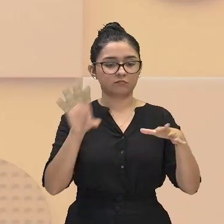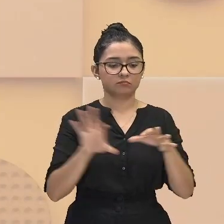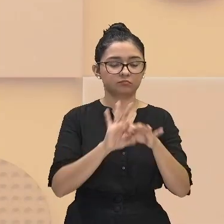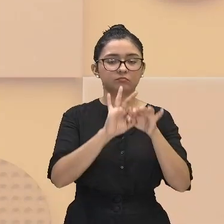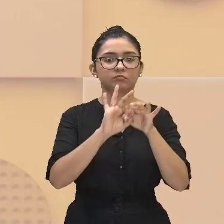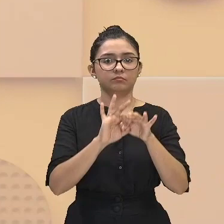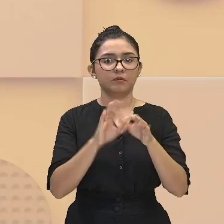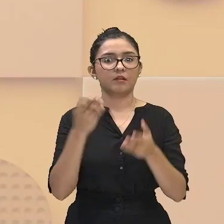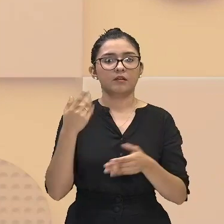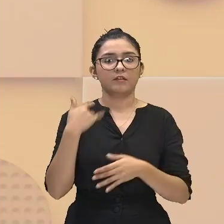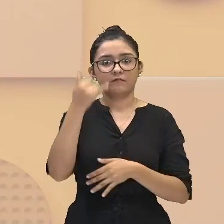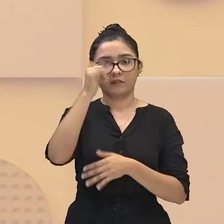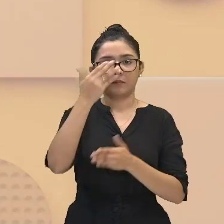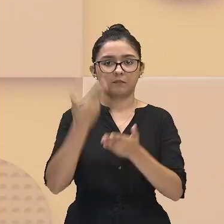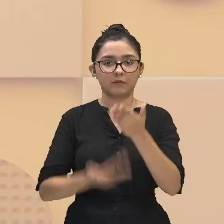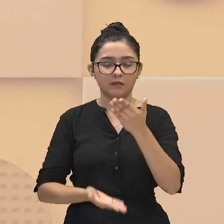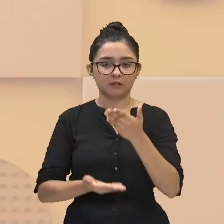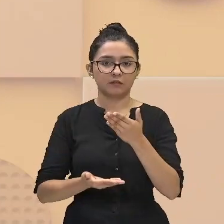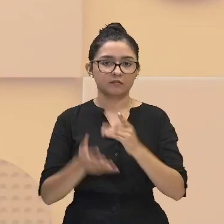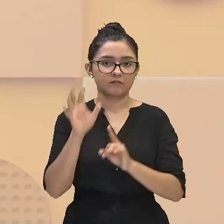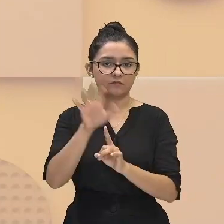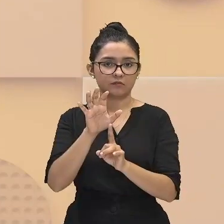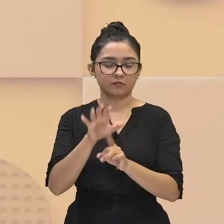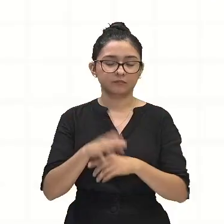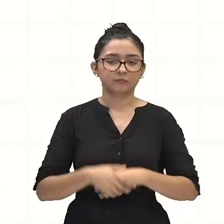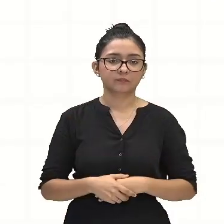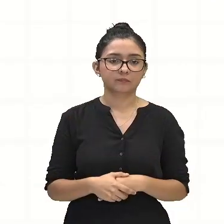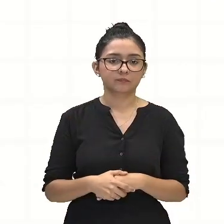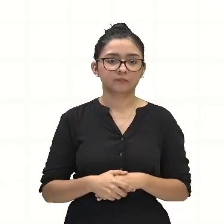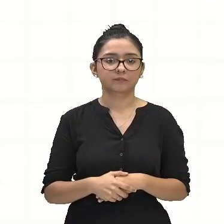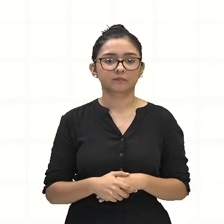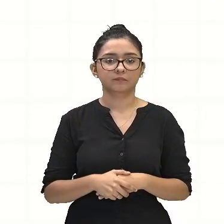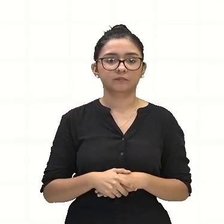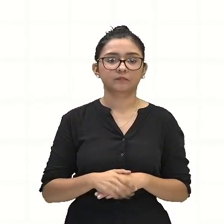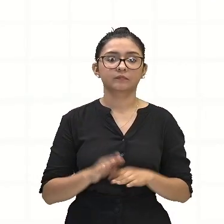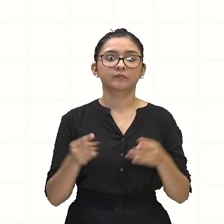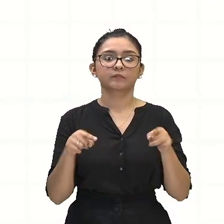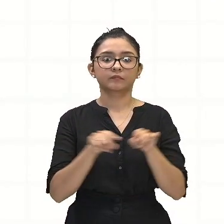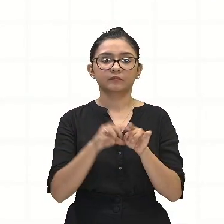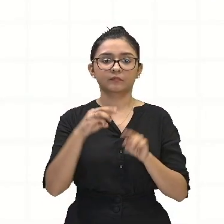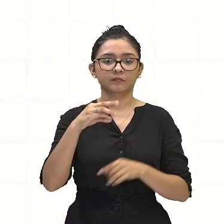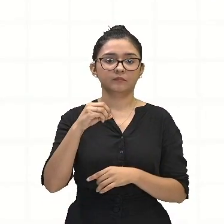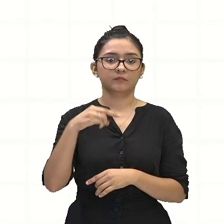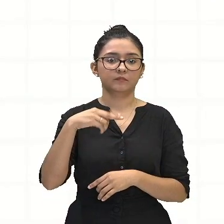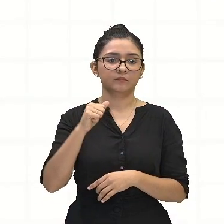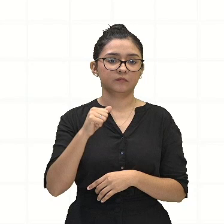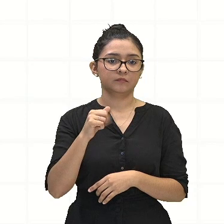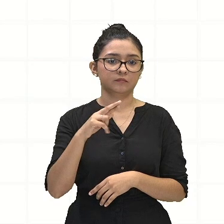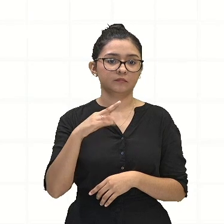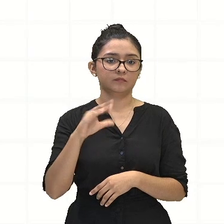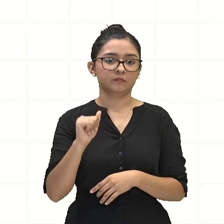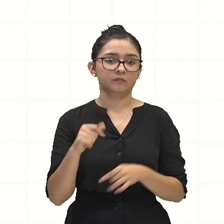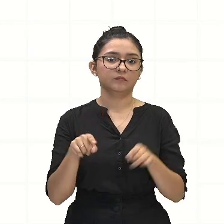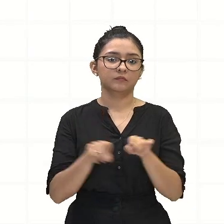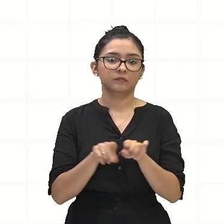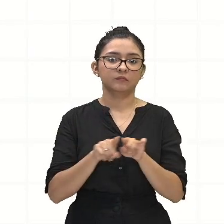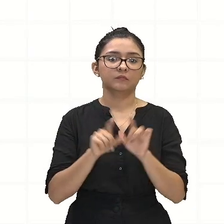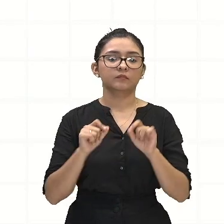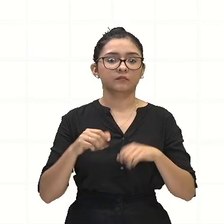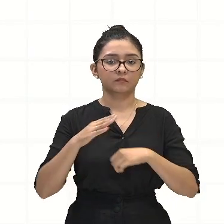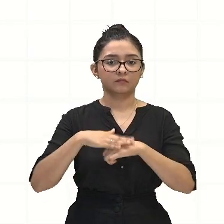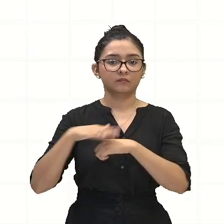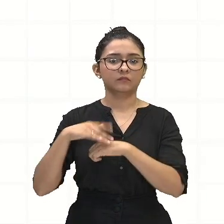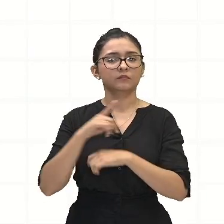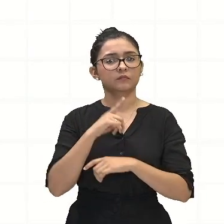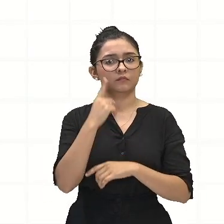não perdesse o seu status. E ao monarca, é claro, para ele, obviamente, ele próprio tinha